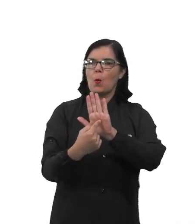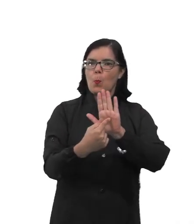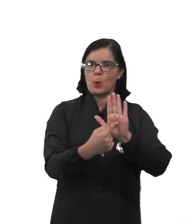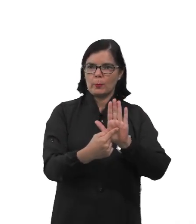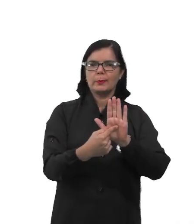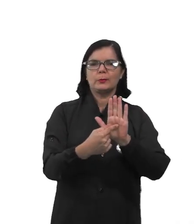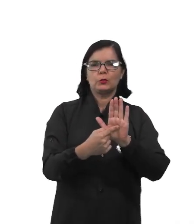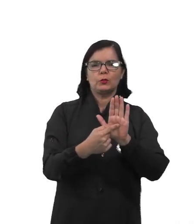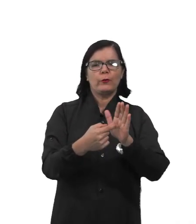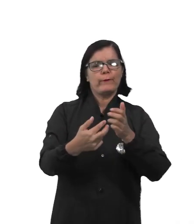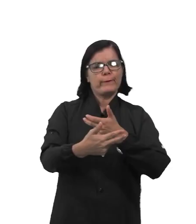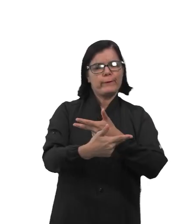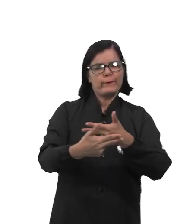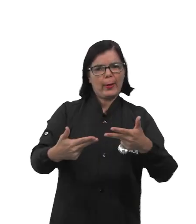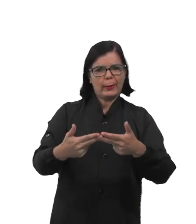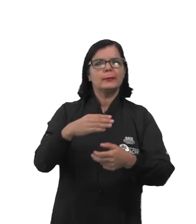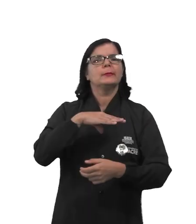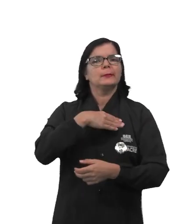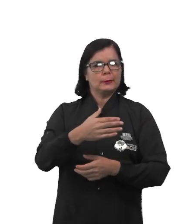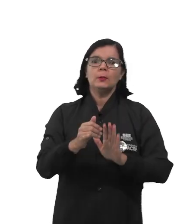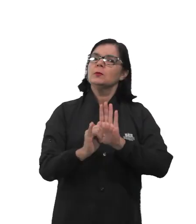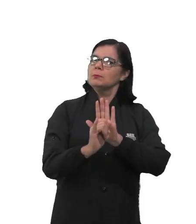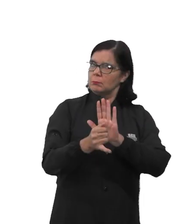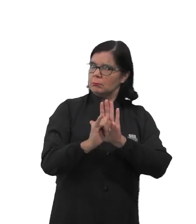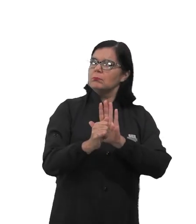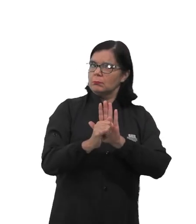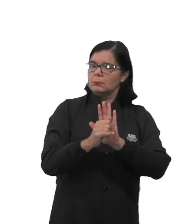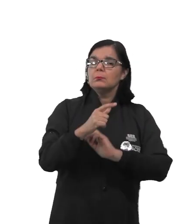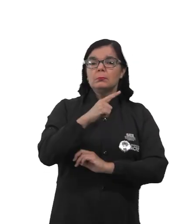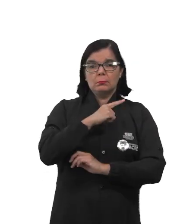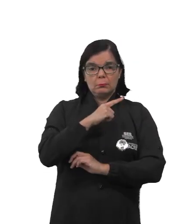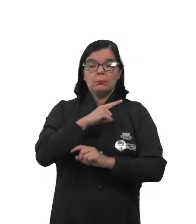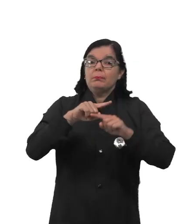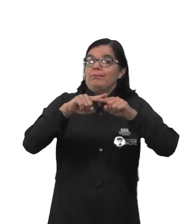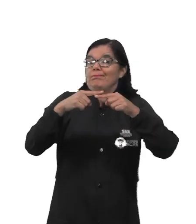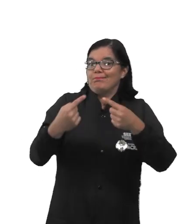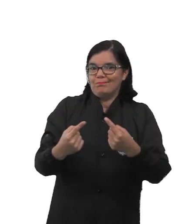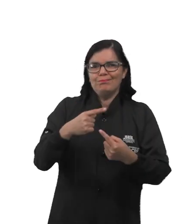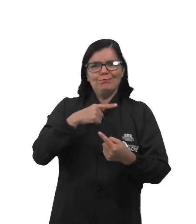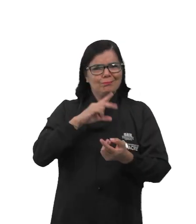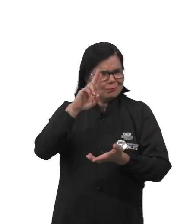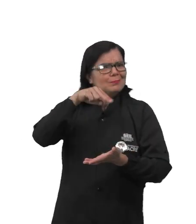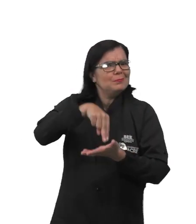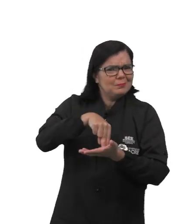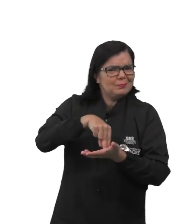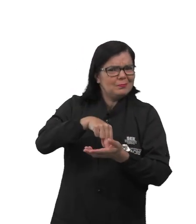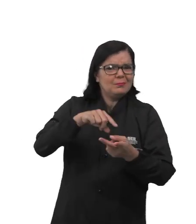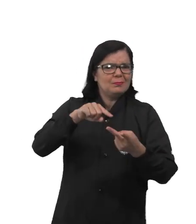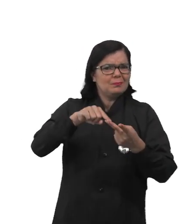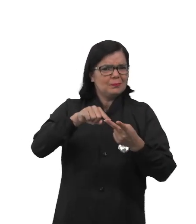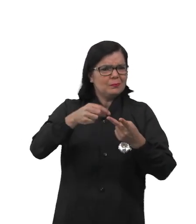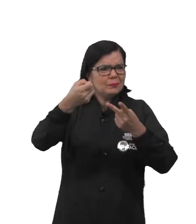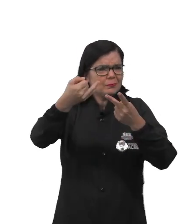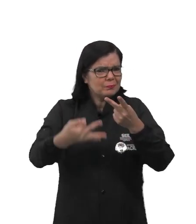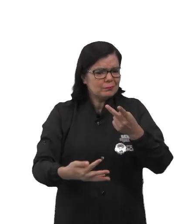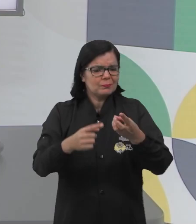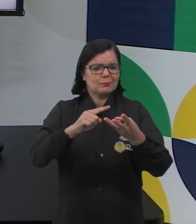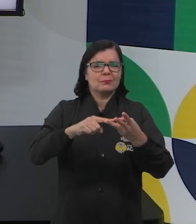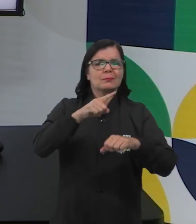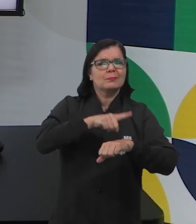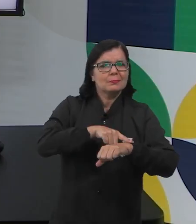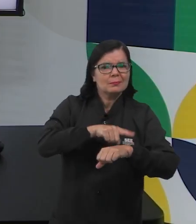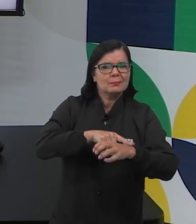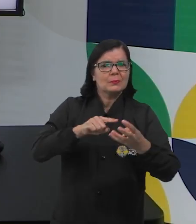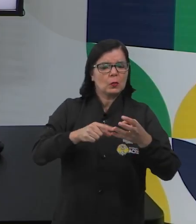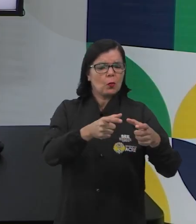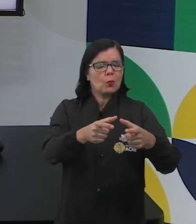de ações. Olha, a narrativa apresenta realmente uma cadeia de ações. Mas aqui eu tenho personagem, eu tenho enredo, eu tenho um tempo, eu